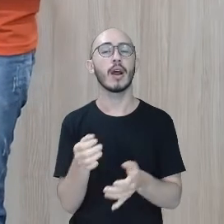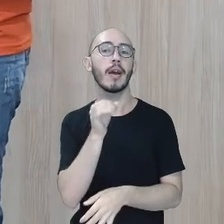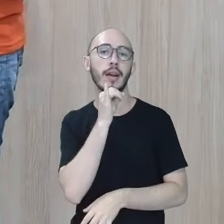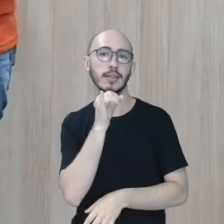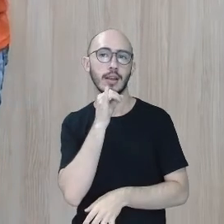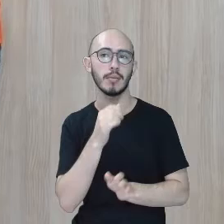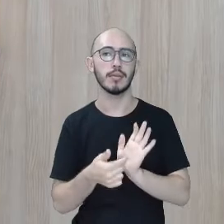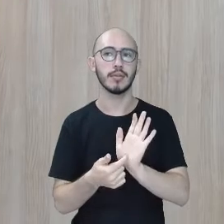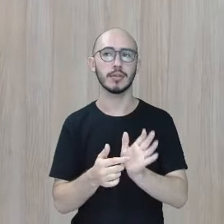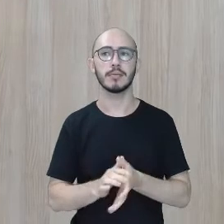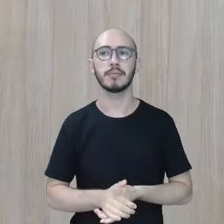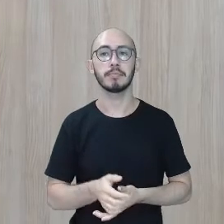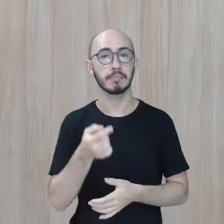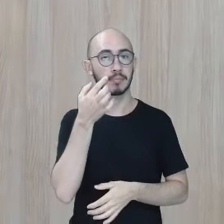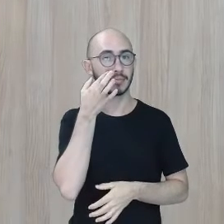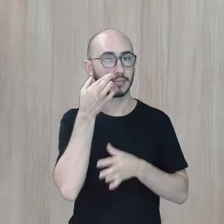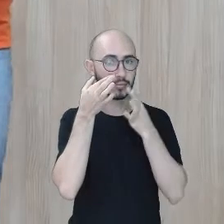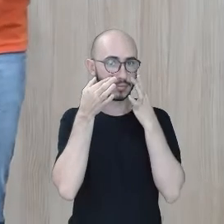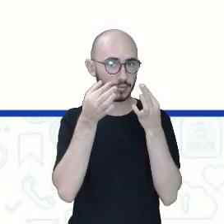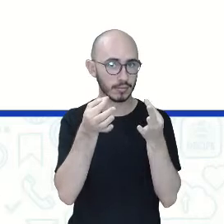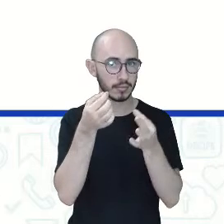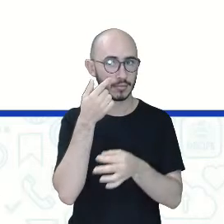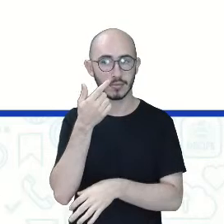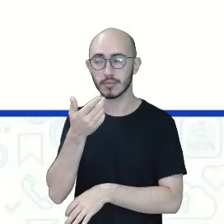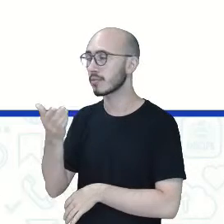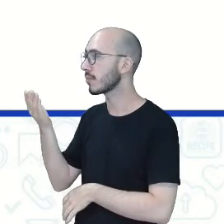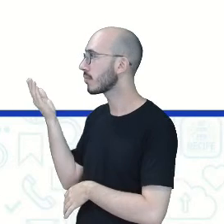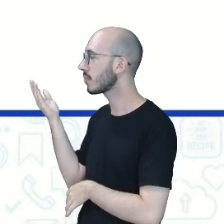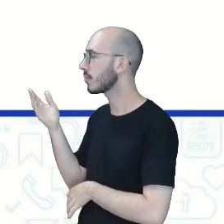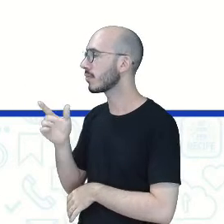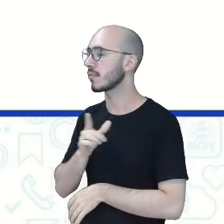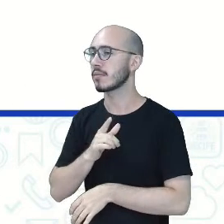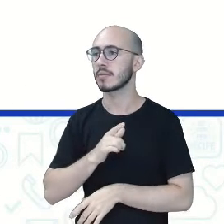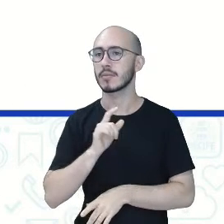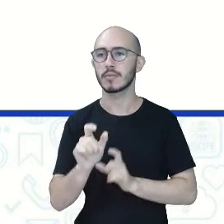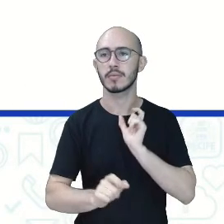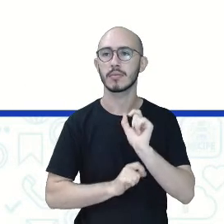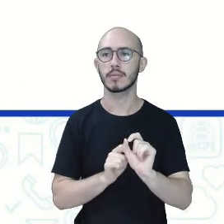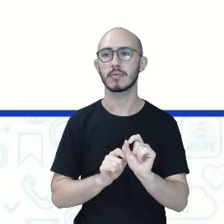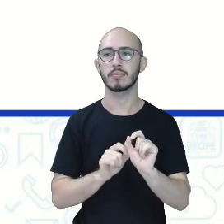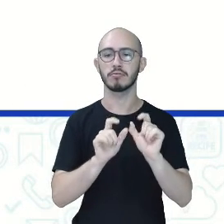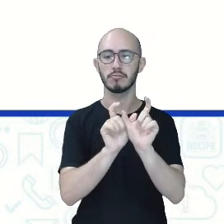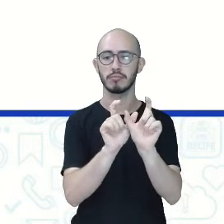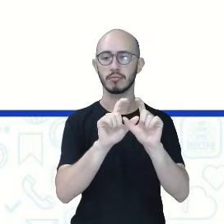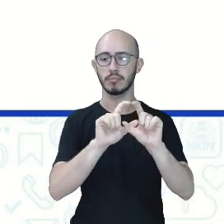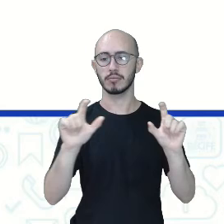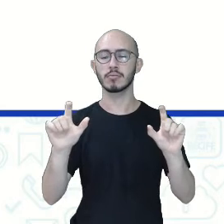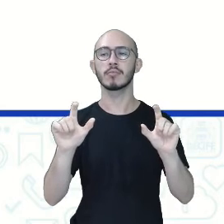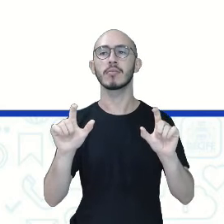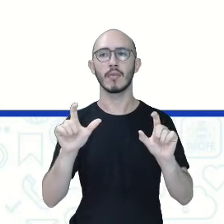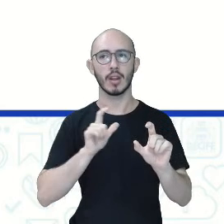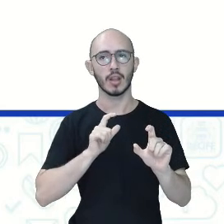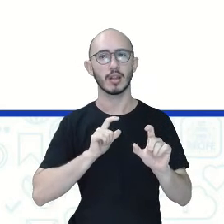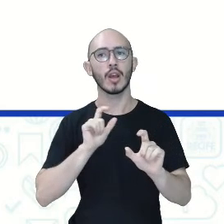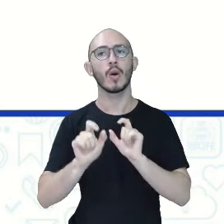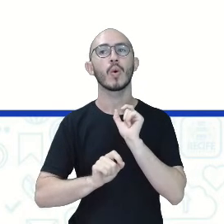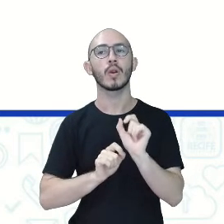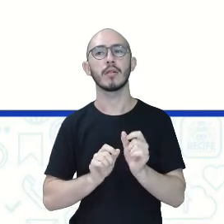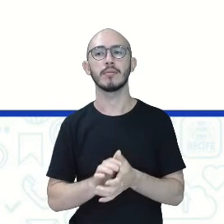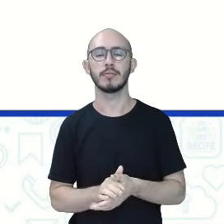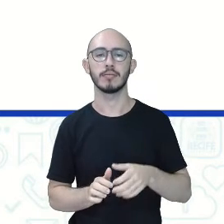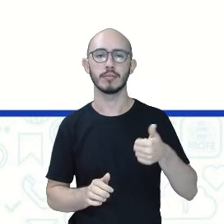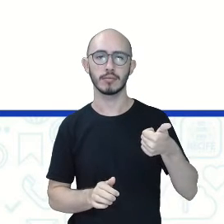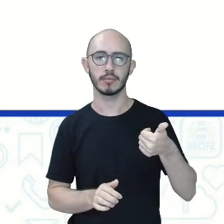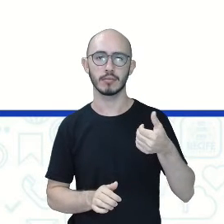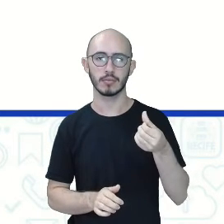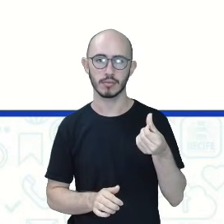aqui agora. Ó, observe esse exemplo aí. Eu tenho um produto notável no seu desenvolvimento, tá bom? Eu tenho aqui, ó,